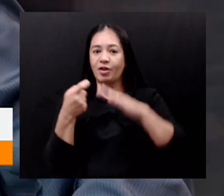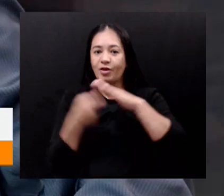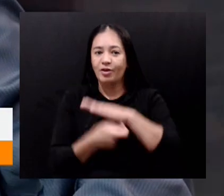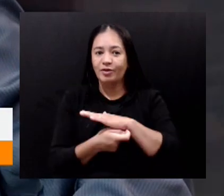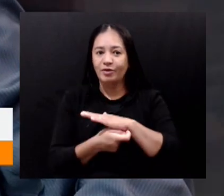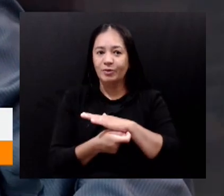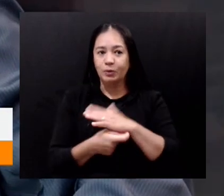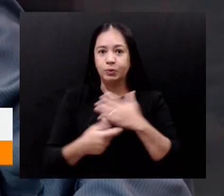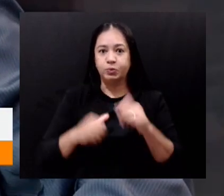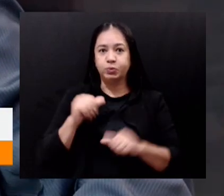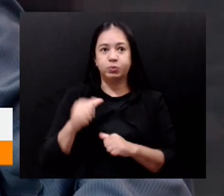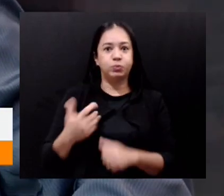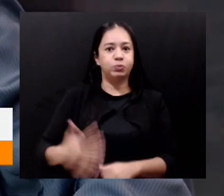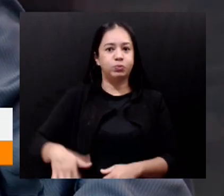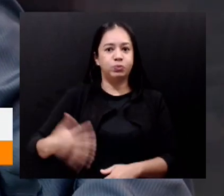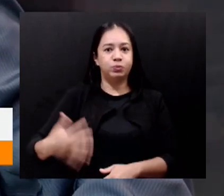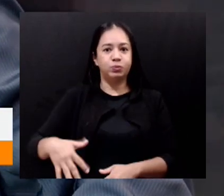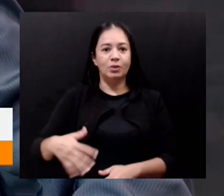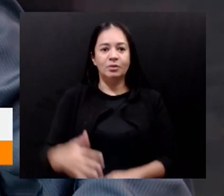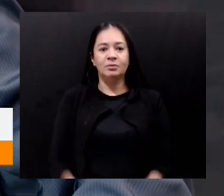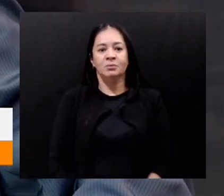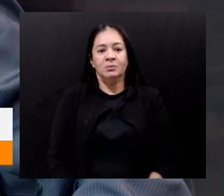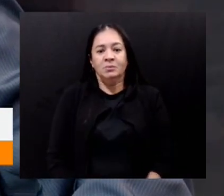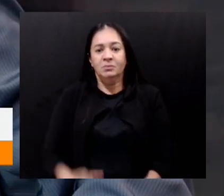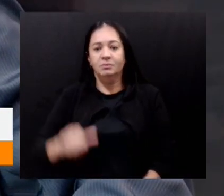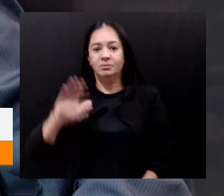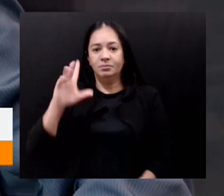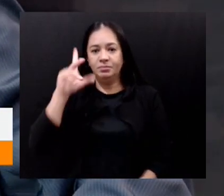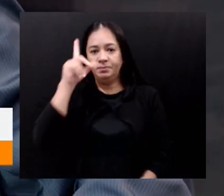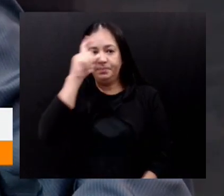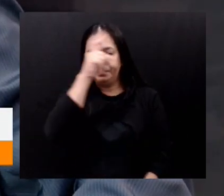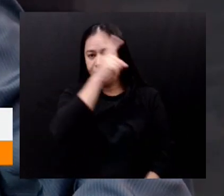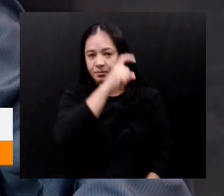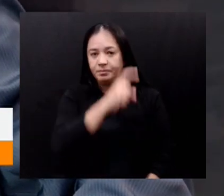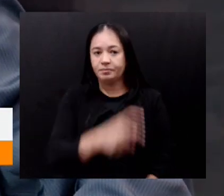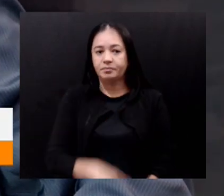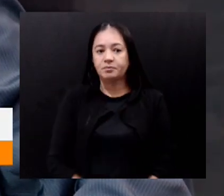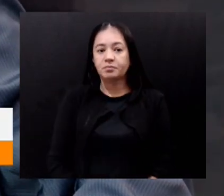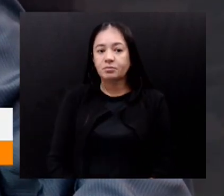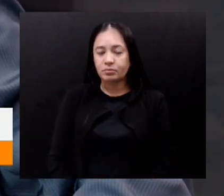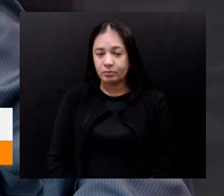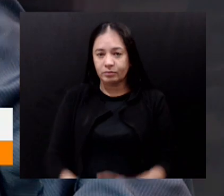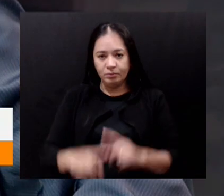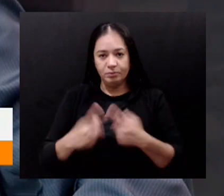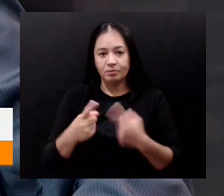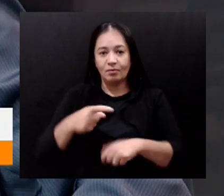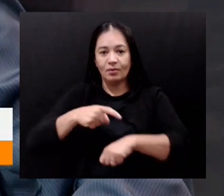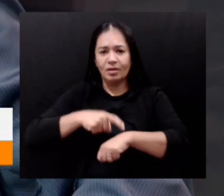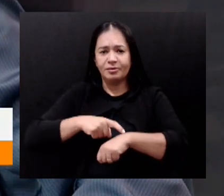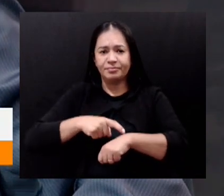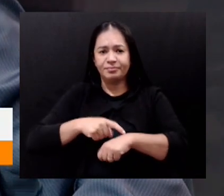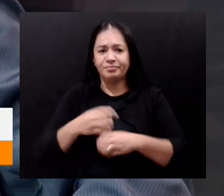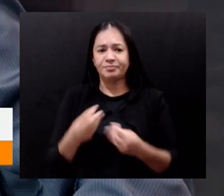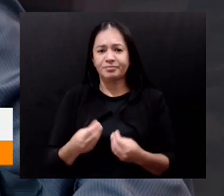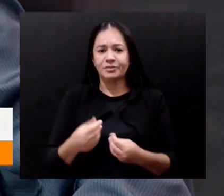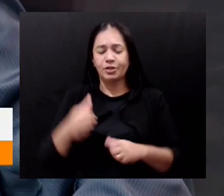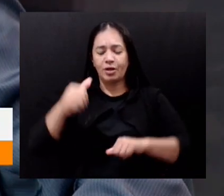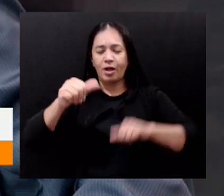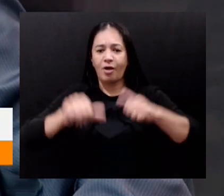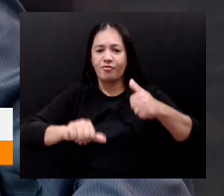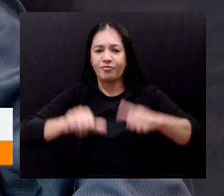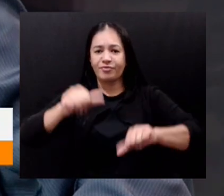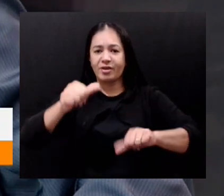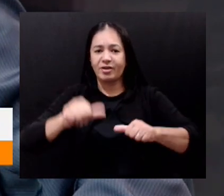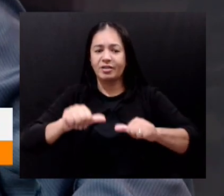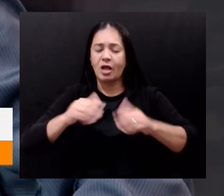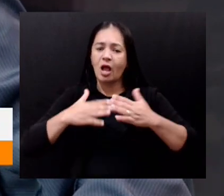Então, é. é bem mais complexo. Mas é um momento de diria, de avaliação, né, de calma também, nesse Cautela,